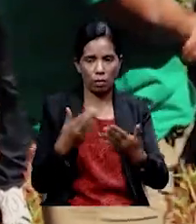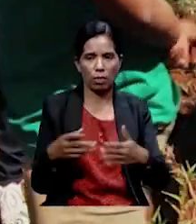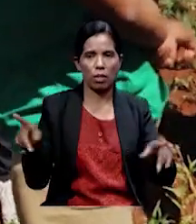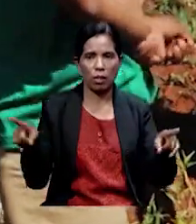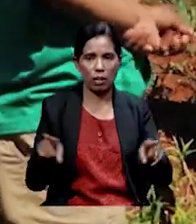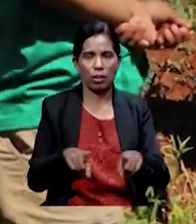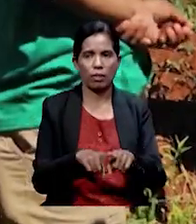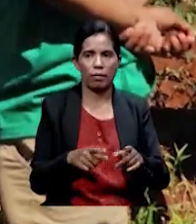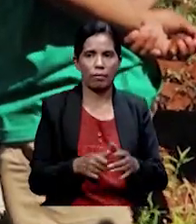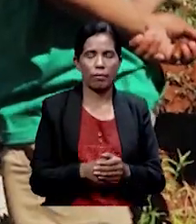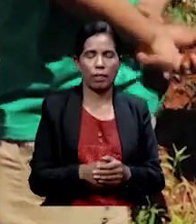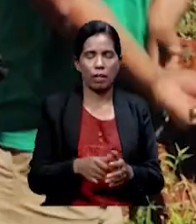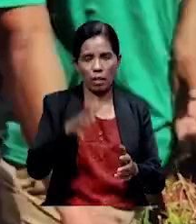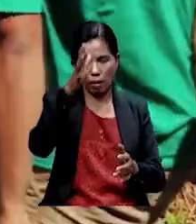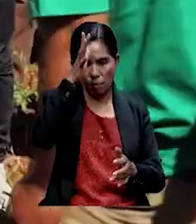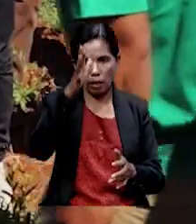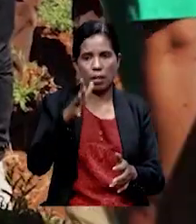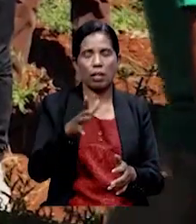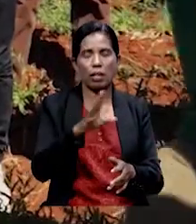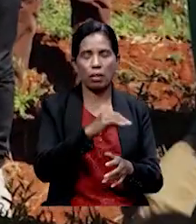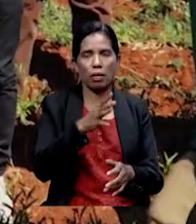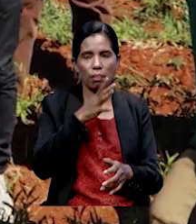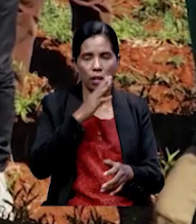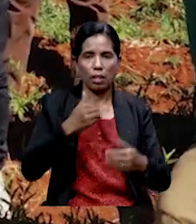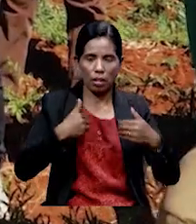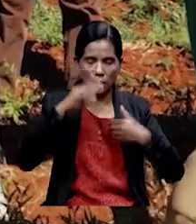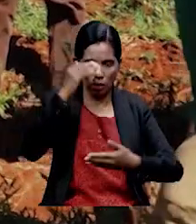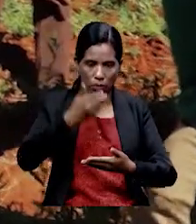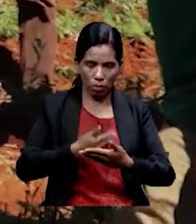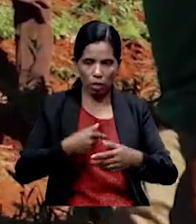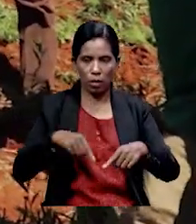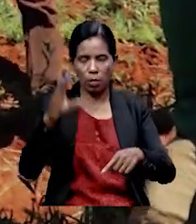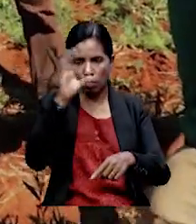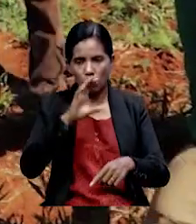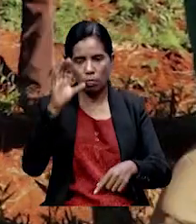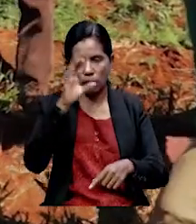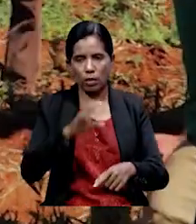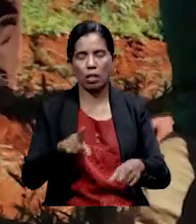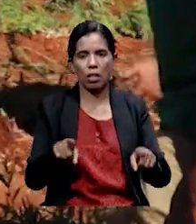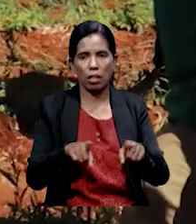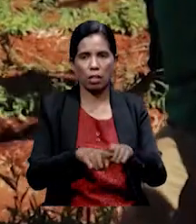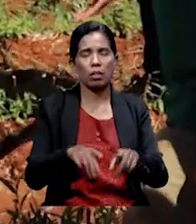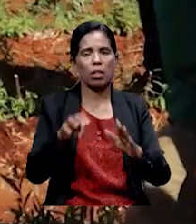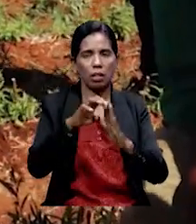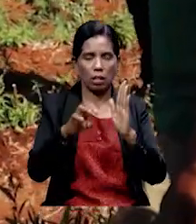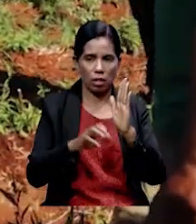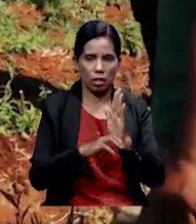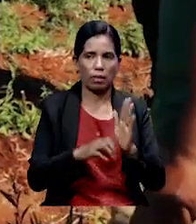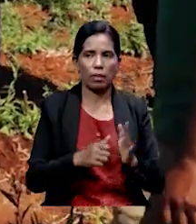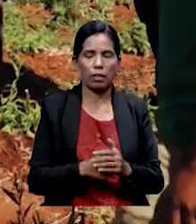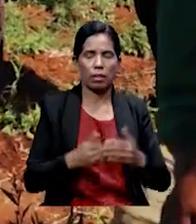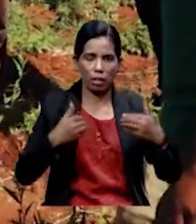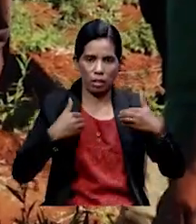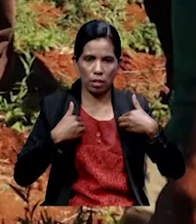Hanesan amanida ho inan, e a new one ve con sai bene, ni buka tuir. No nemos hanesan estado.